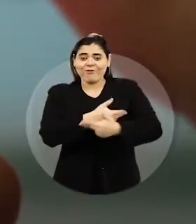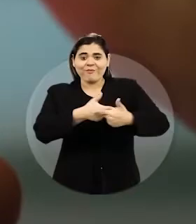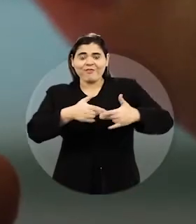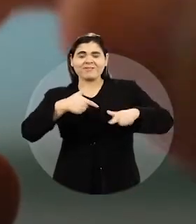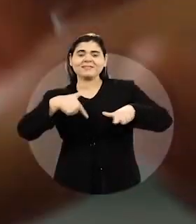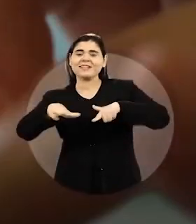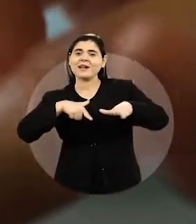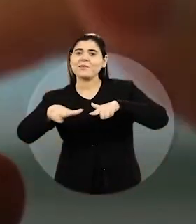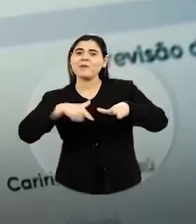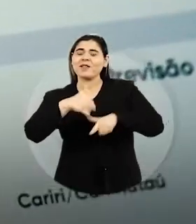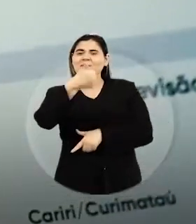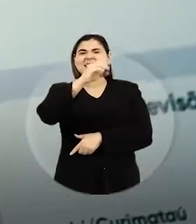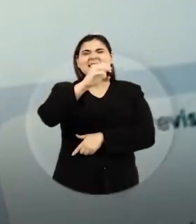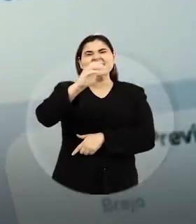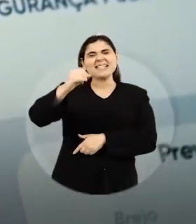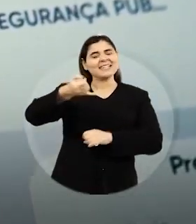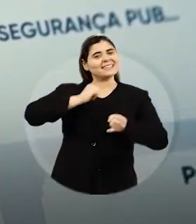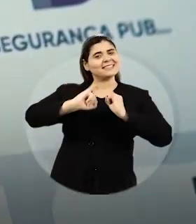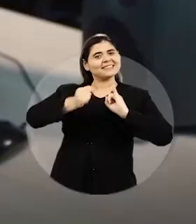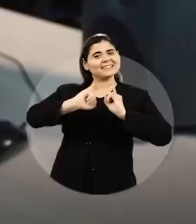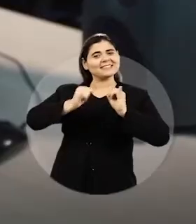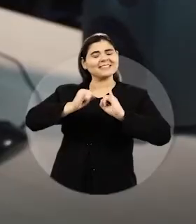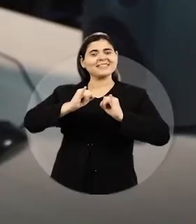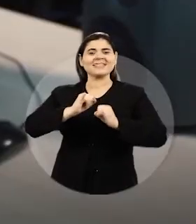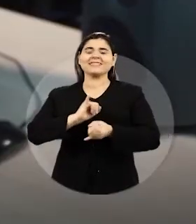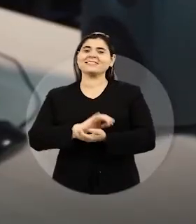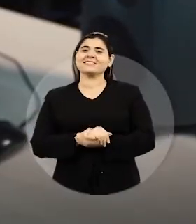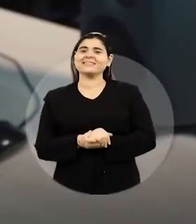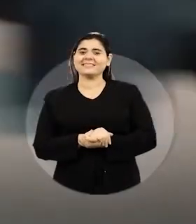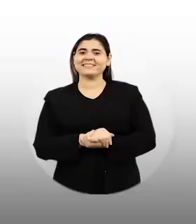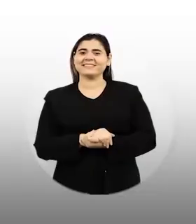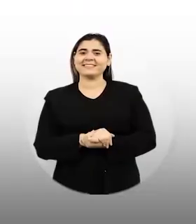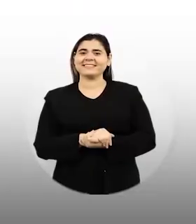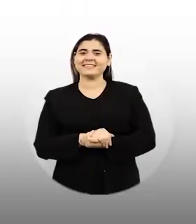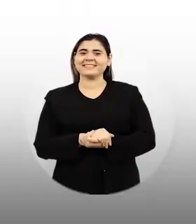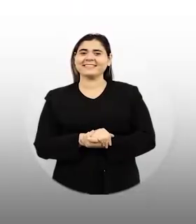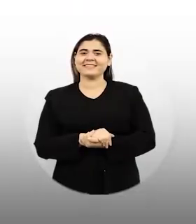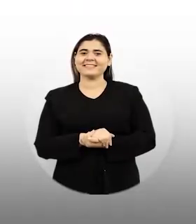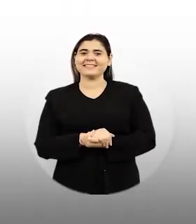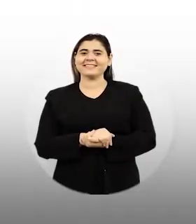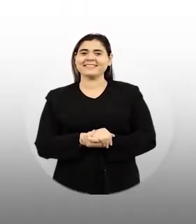cidadão com mais de 100 serviços online. Tecnologia em Ação.